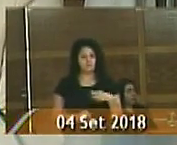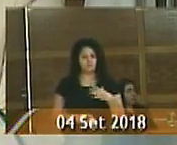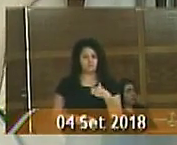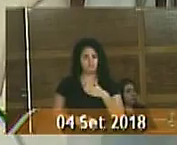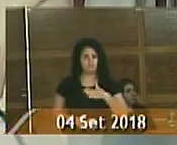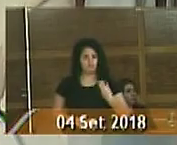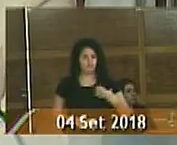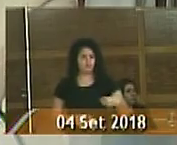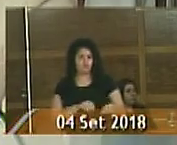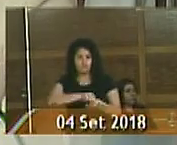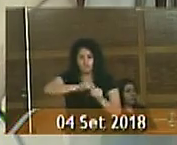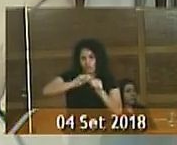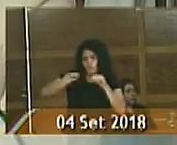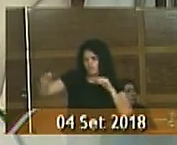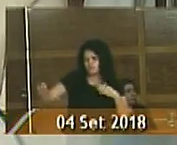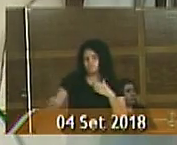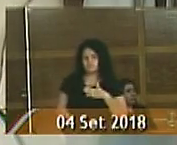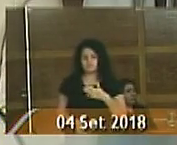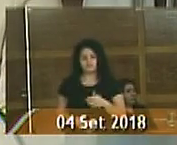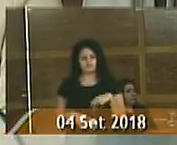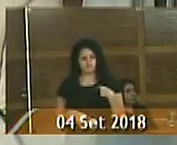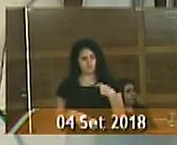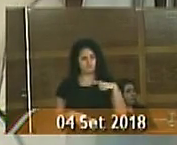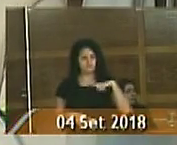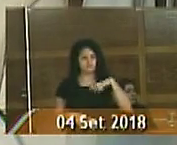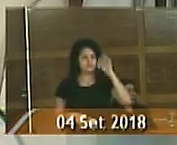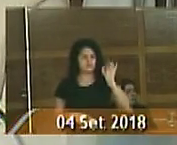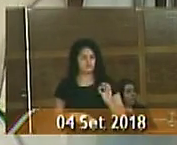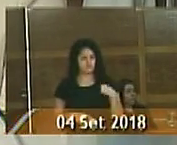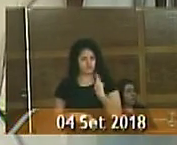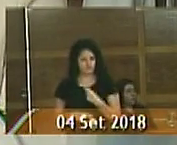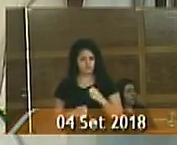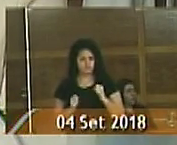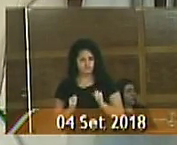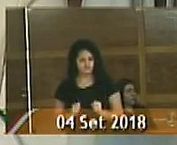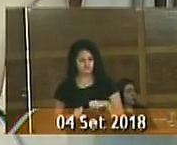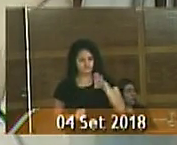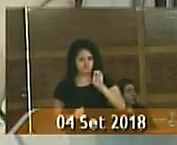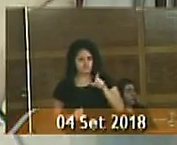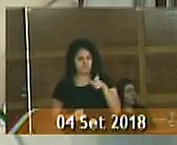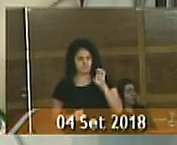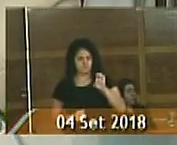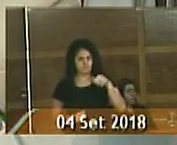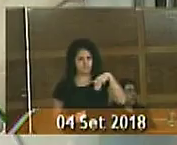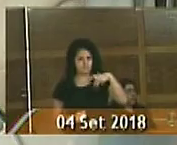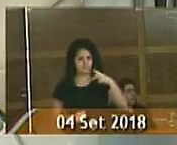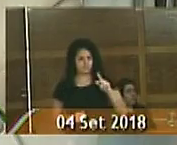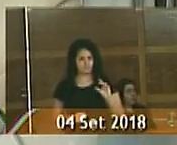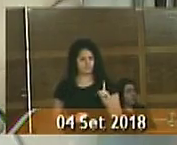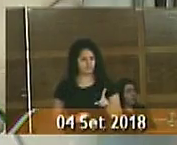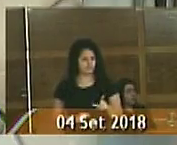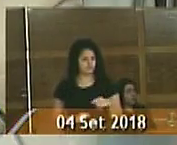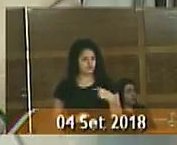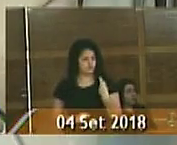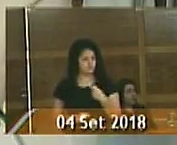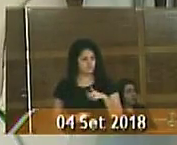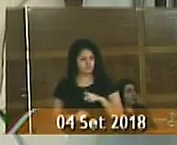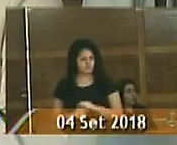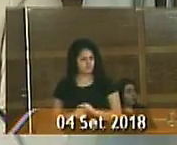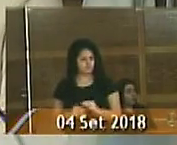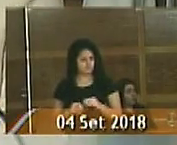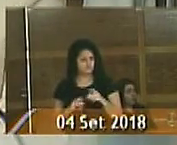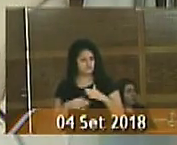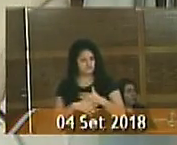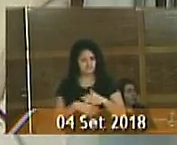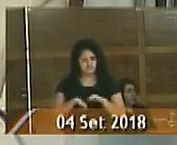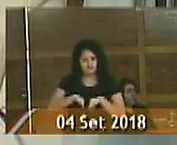eu tenho certeza que nós temos um potencial muito grande para que nós sejamos exemplo. Nós não somos uma cidadezinha do interior que tem que pedir,